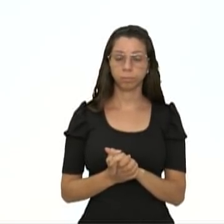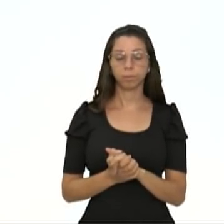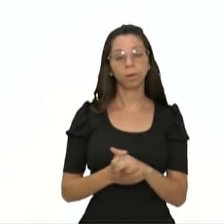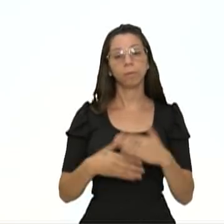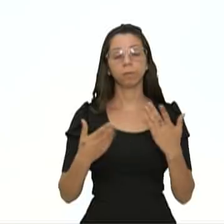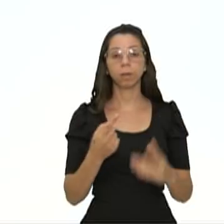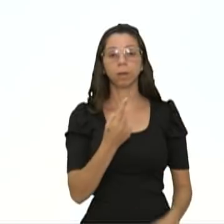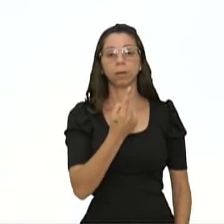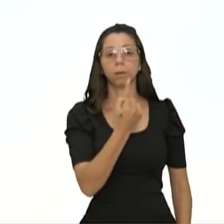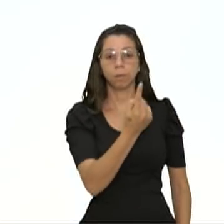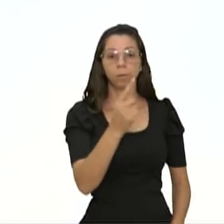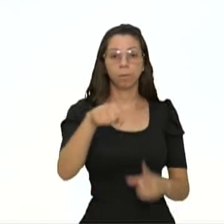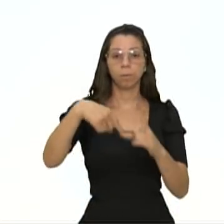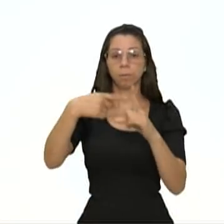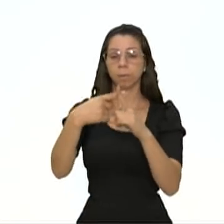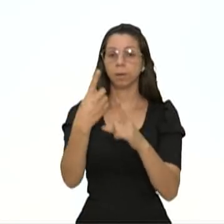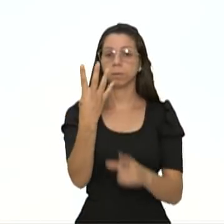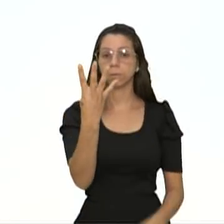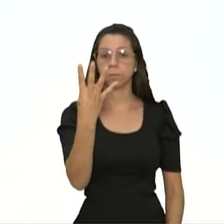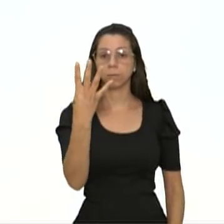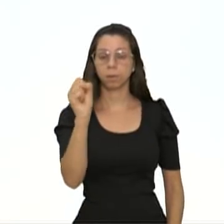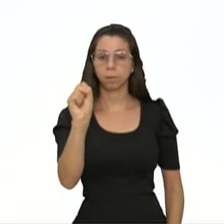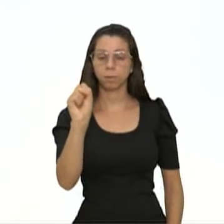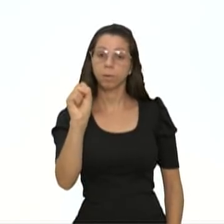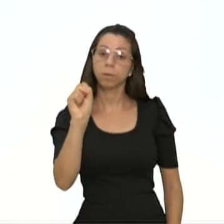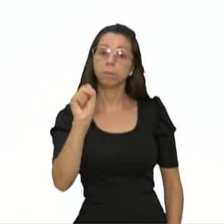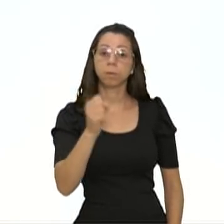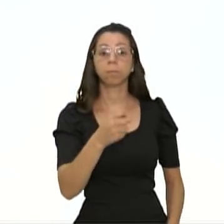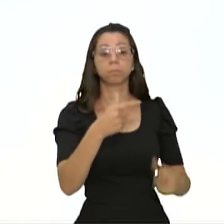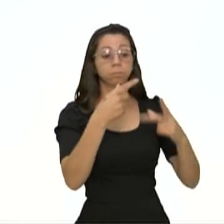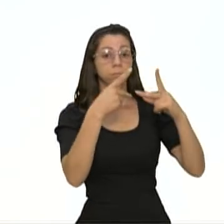mais 48 e o delta igual a 49.